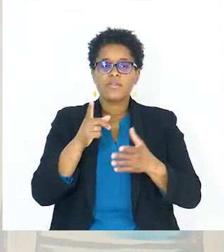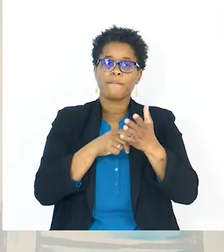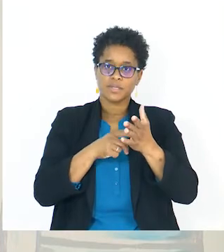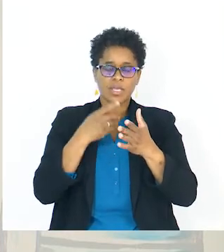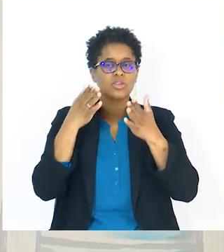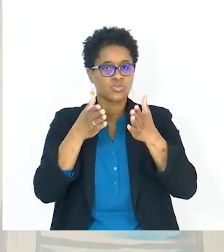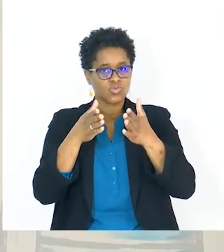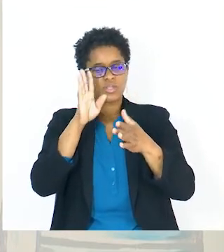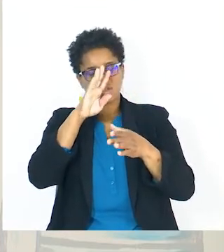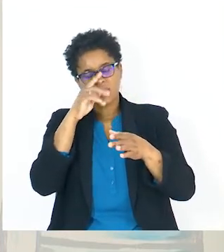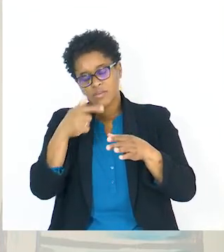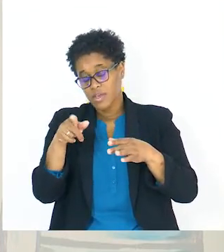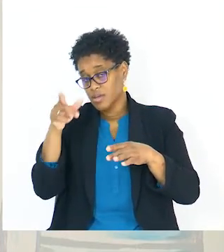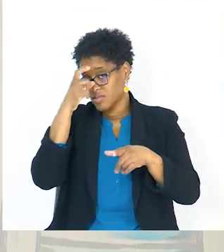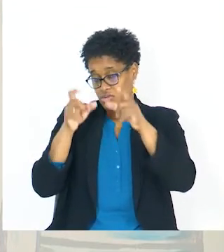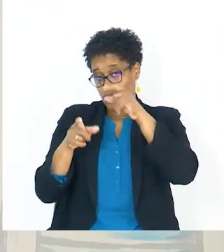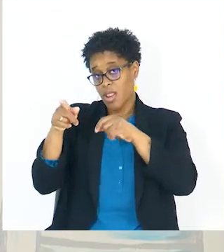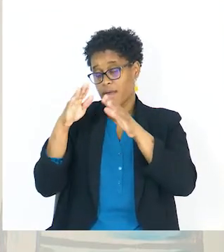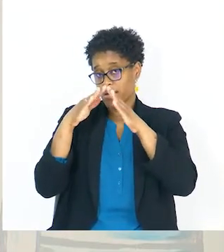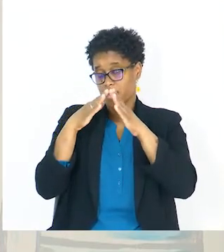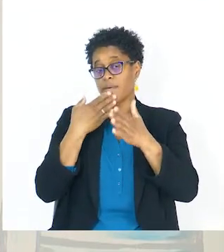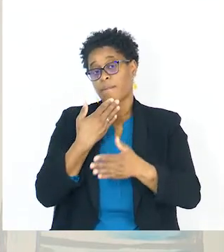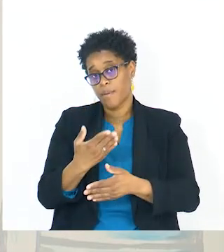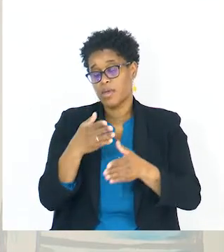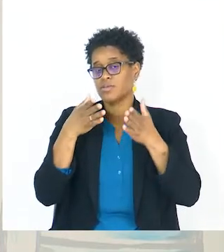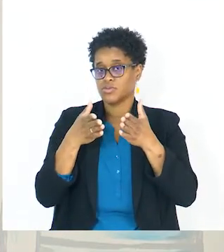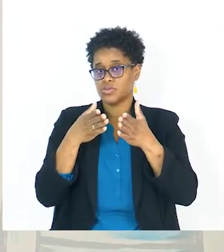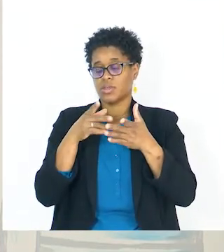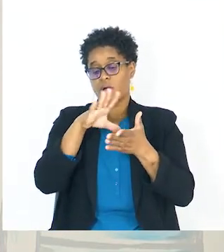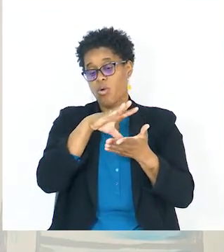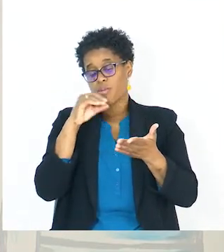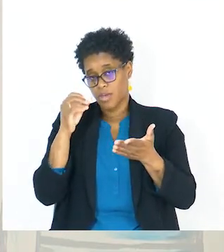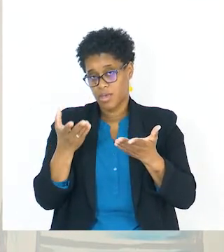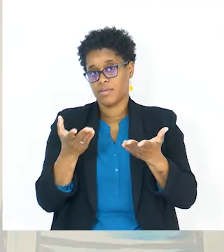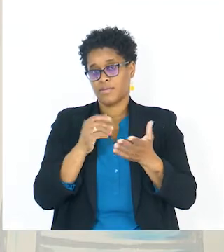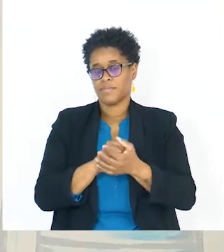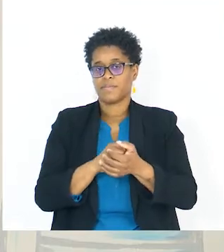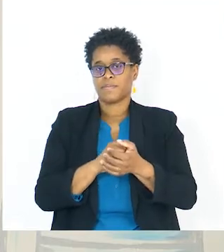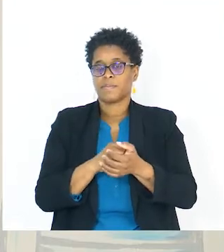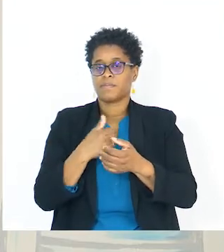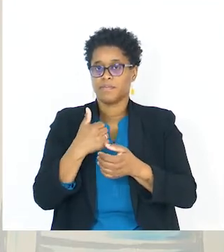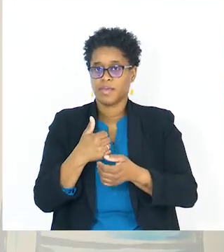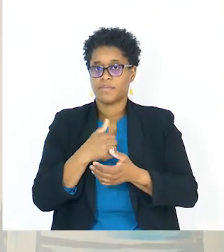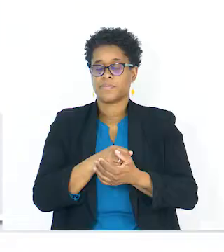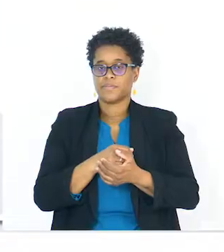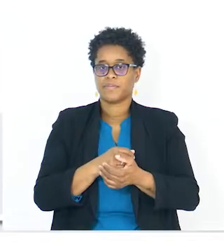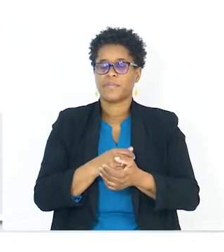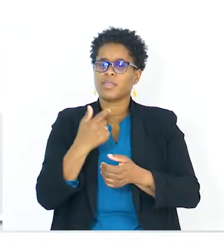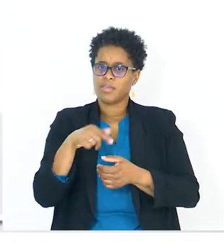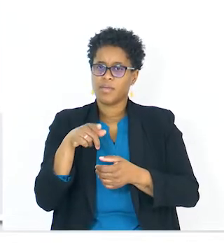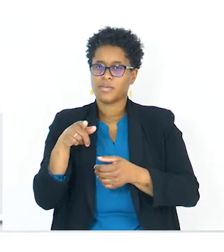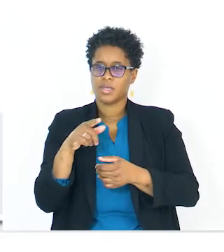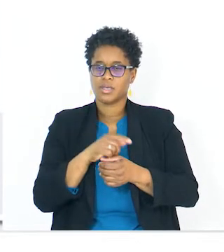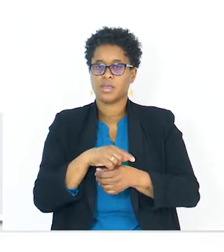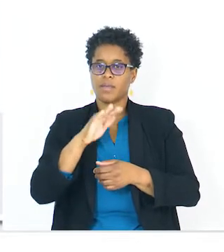quando precisarem de ajuda, se tiver pessoas em casa, peçam ajuda ao copiar, não é? Bem,